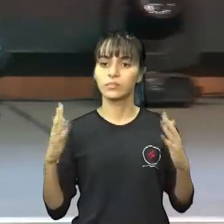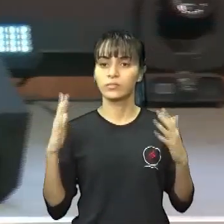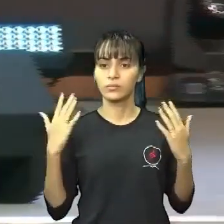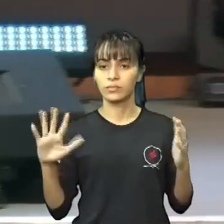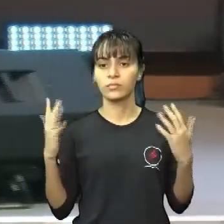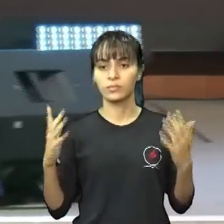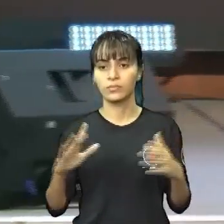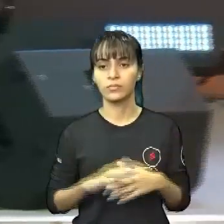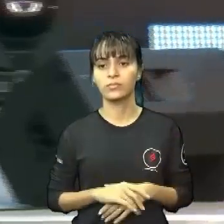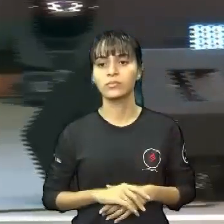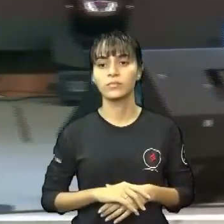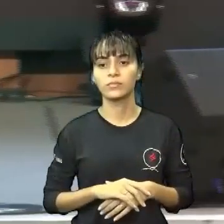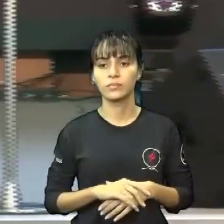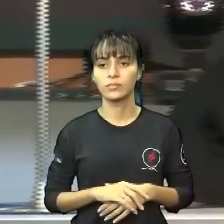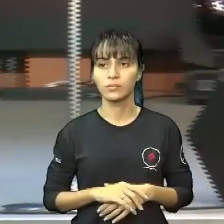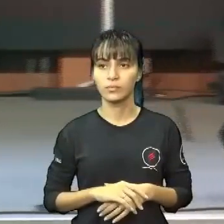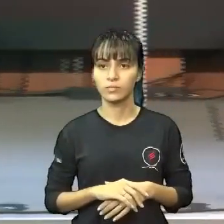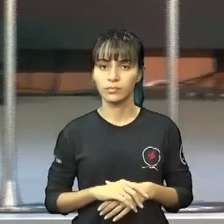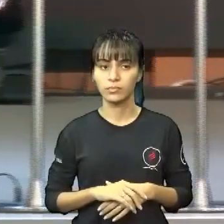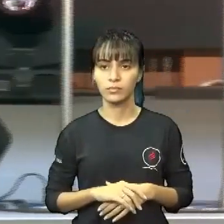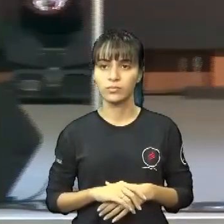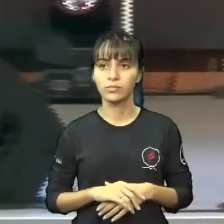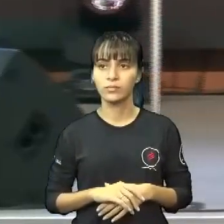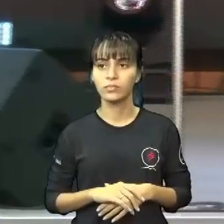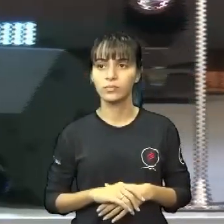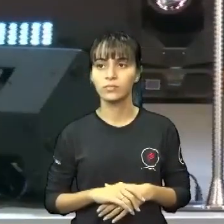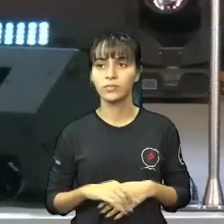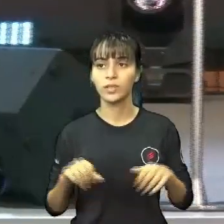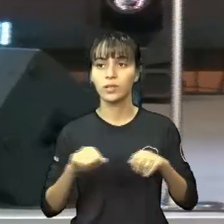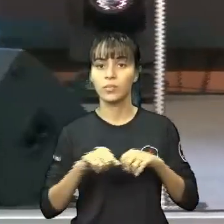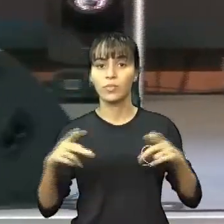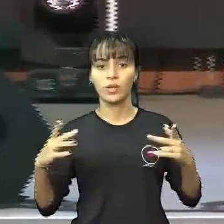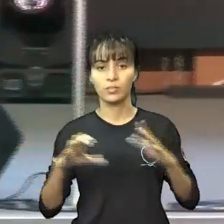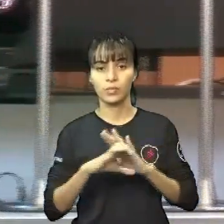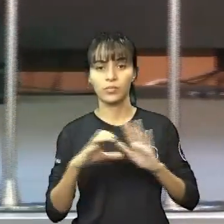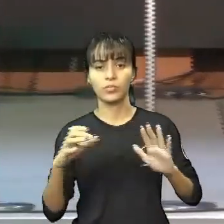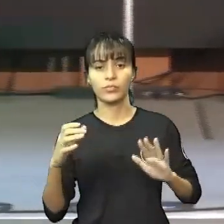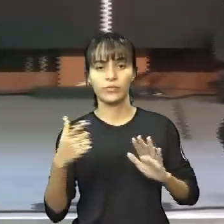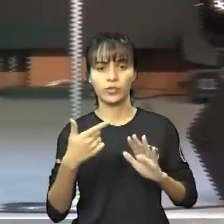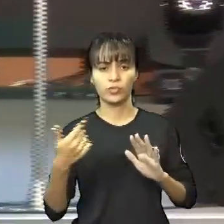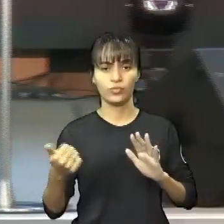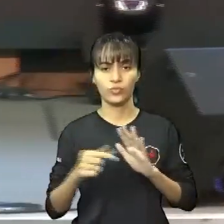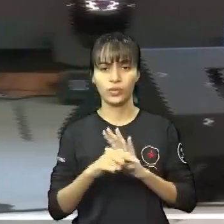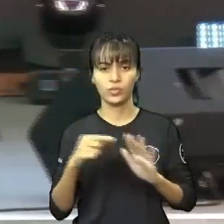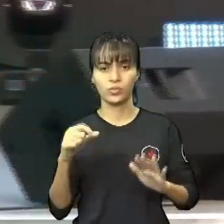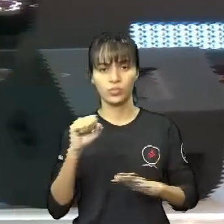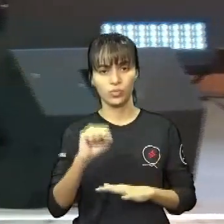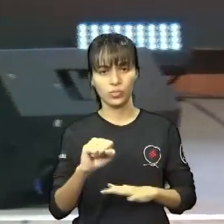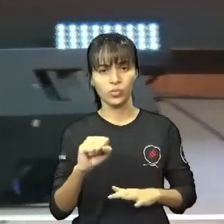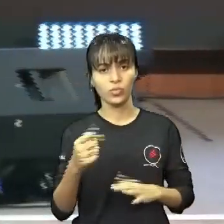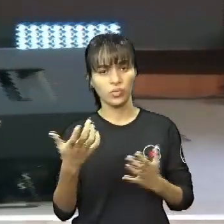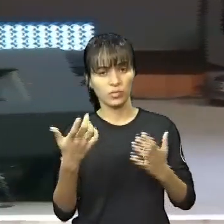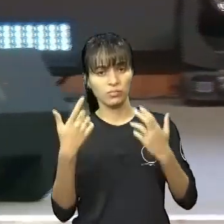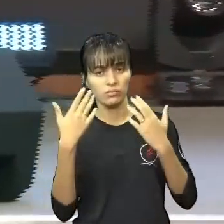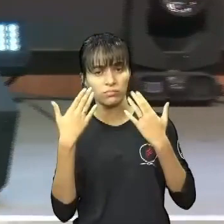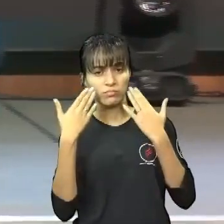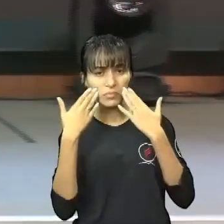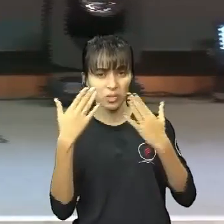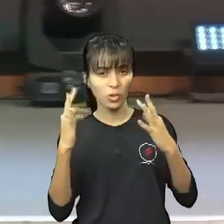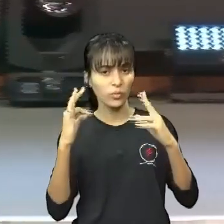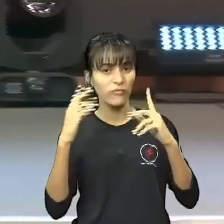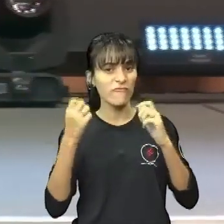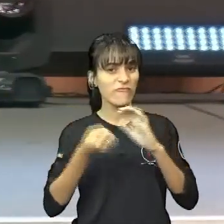agora tem uma outra põe Apocalipse 21:8 eu podia apresentar várias a Bíblia fala